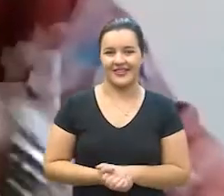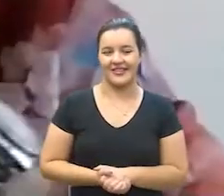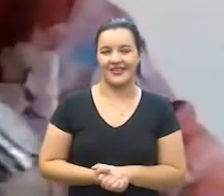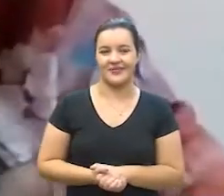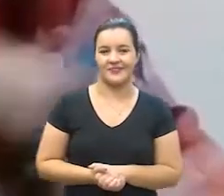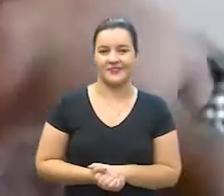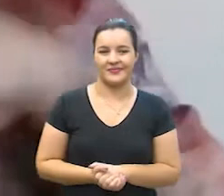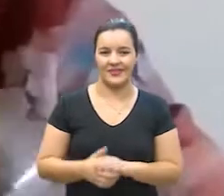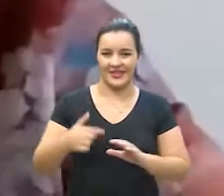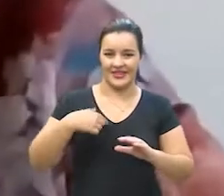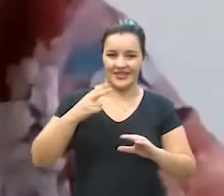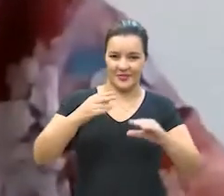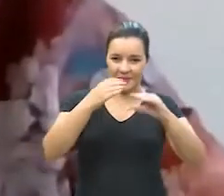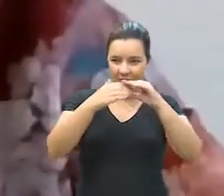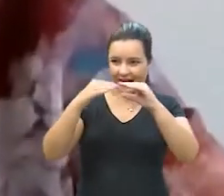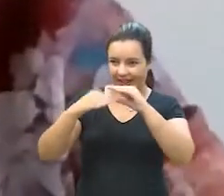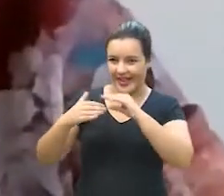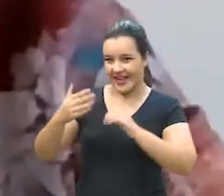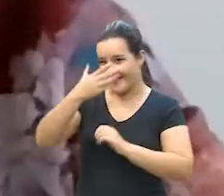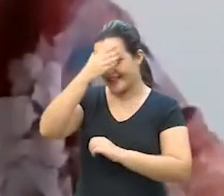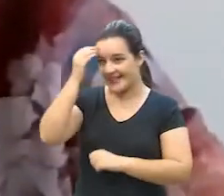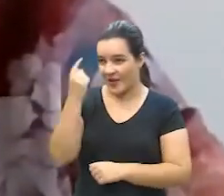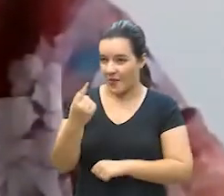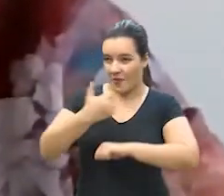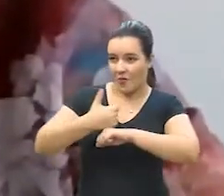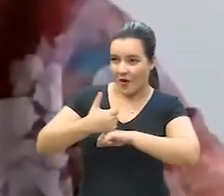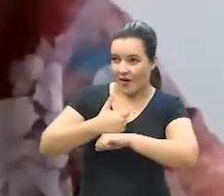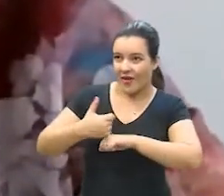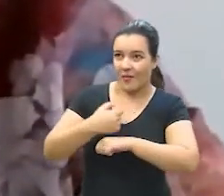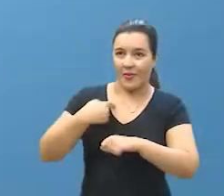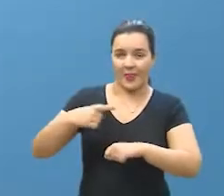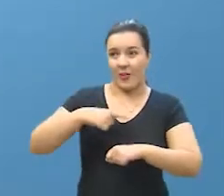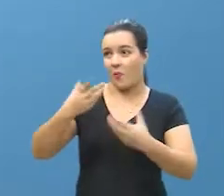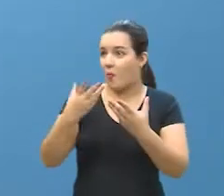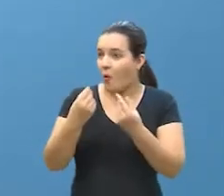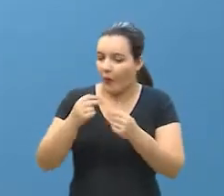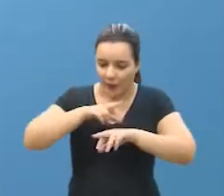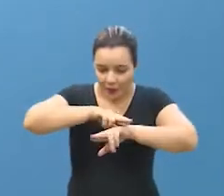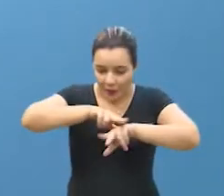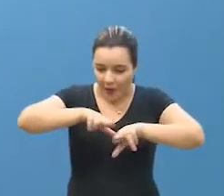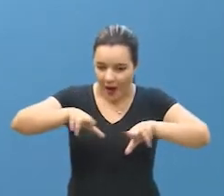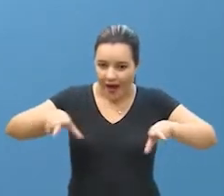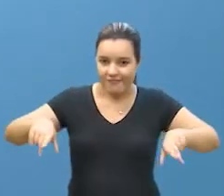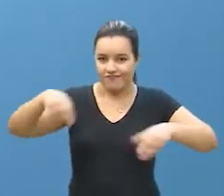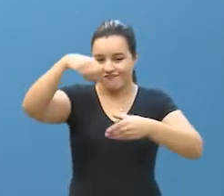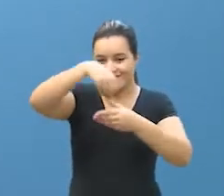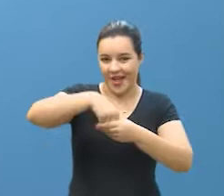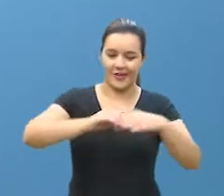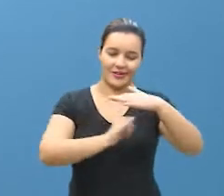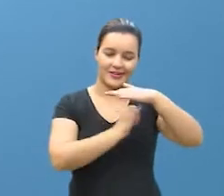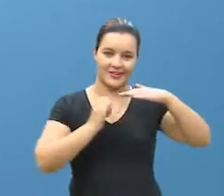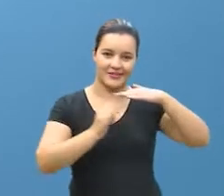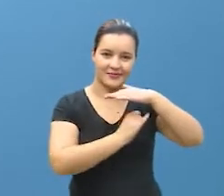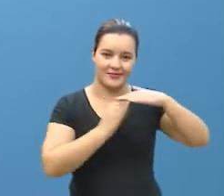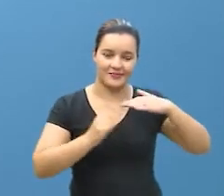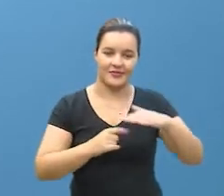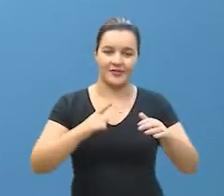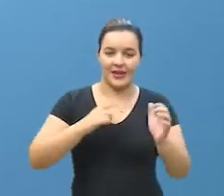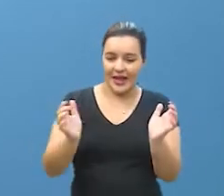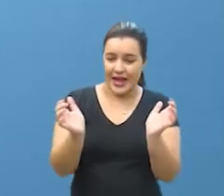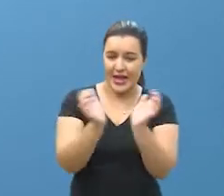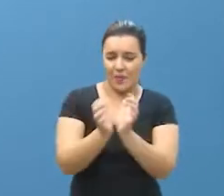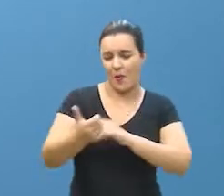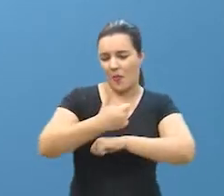acabo, quando eu mando e-mail, eu sempre acabo esquecendo alguém, porque são tantas áreas, né? Porque são muitos os trabalhos, né, gente? É uma